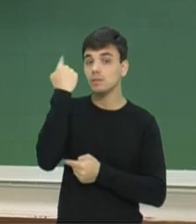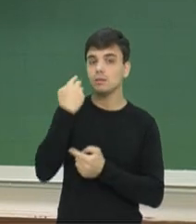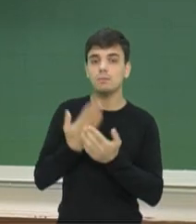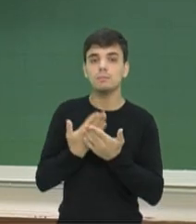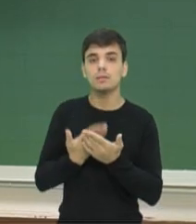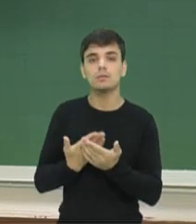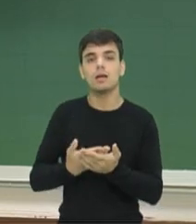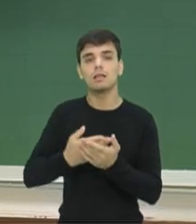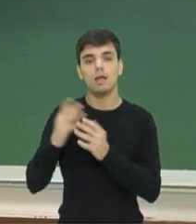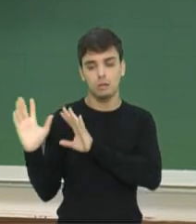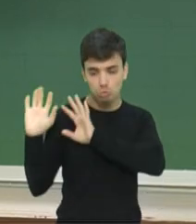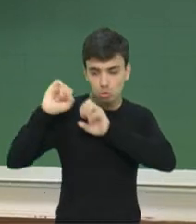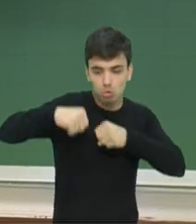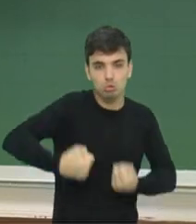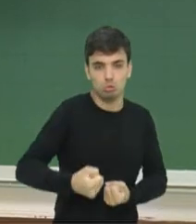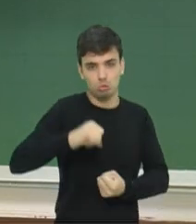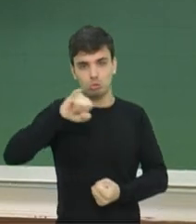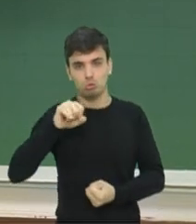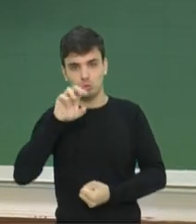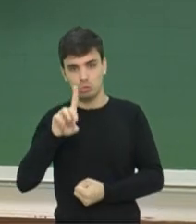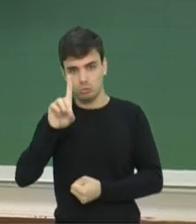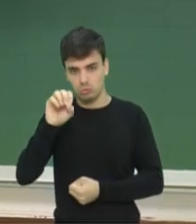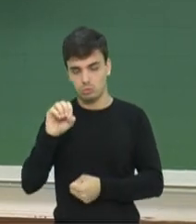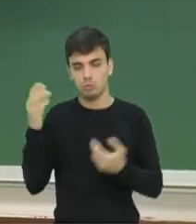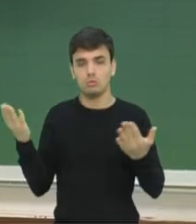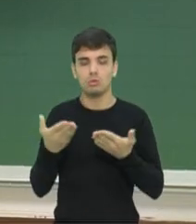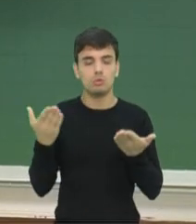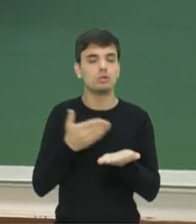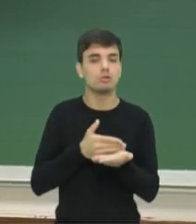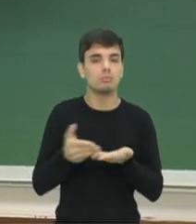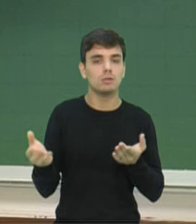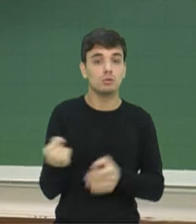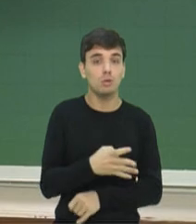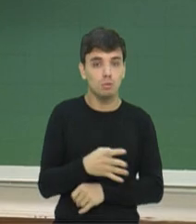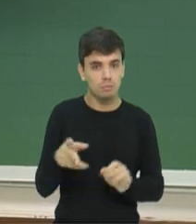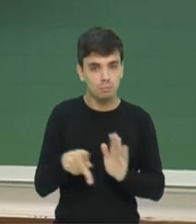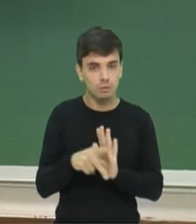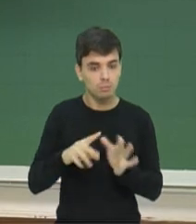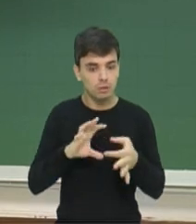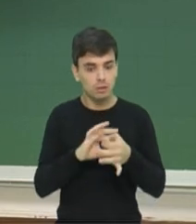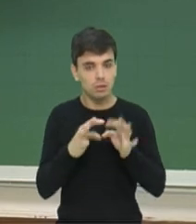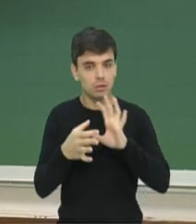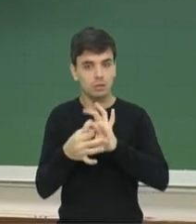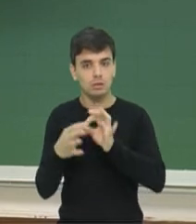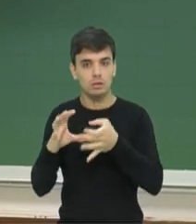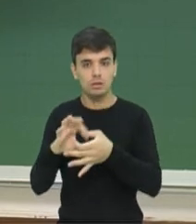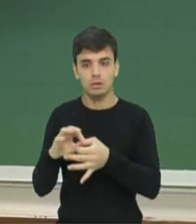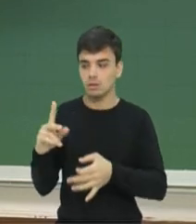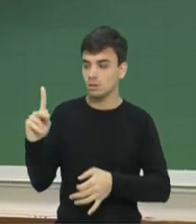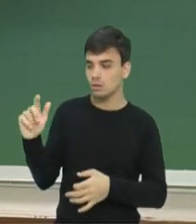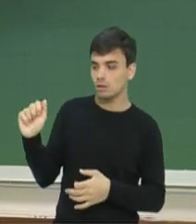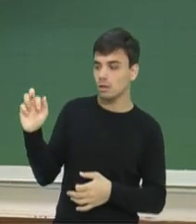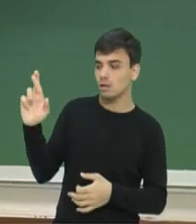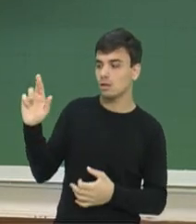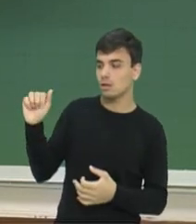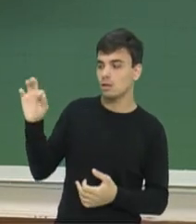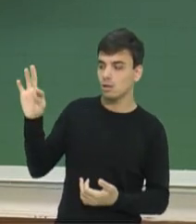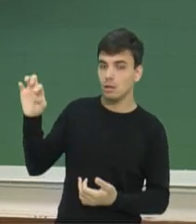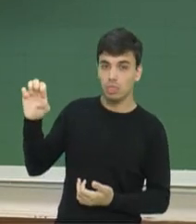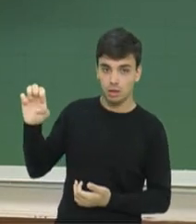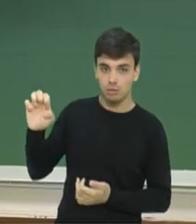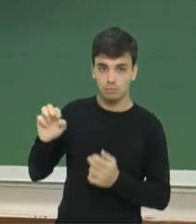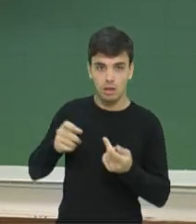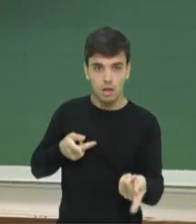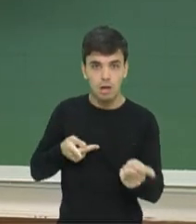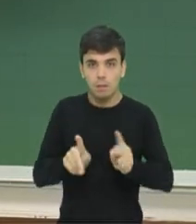vendo uma modalidade que é de estreia recente nas Olimpíadas, né? Que é o Karatê, né? Então, a aula de hoje nós vamos